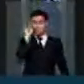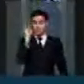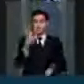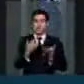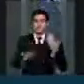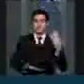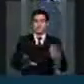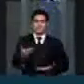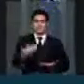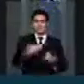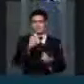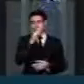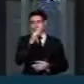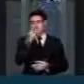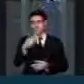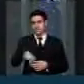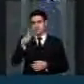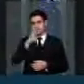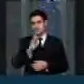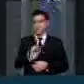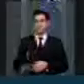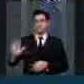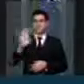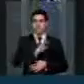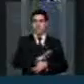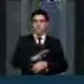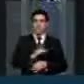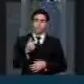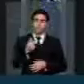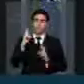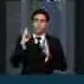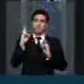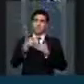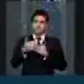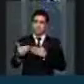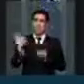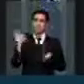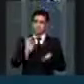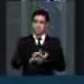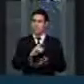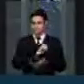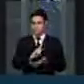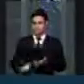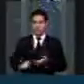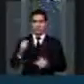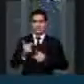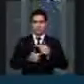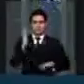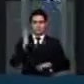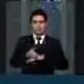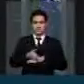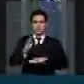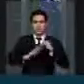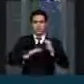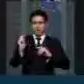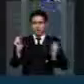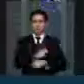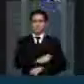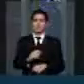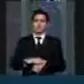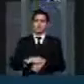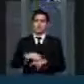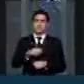energia elétrica das operadoras nacionais. E eu espero que realmente o governo haja com eficiência e com